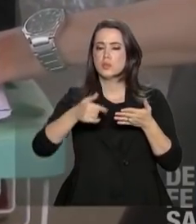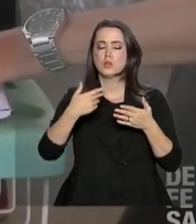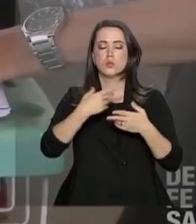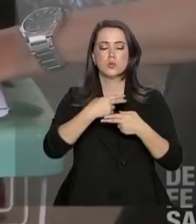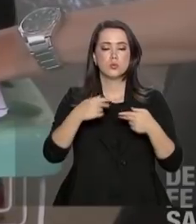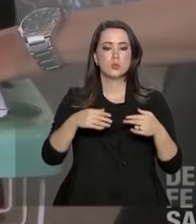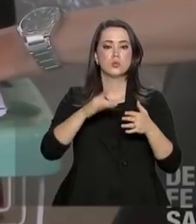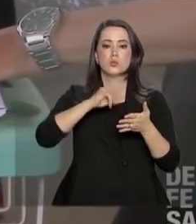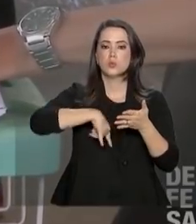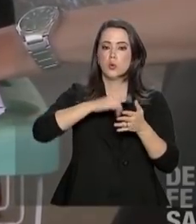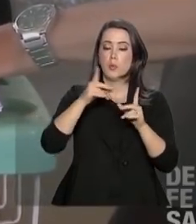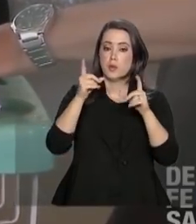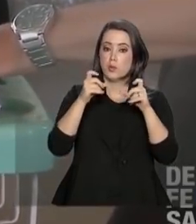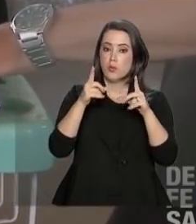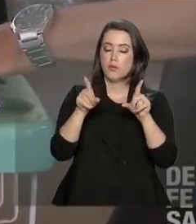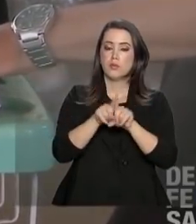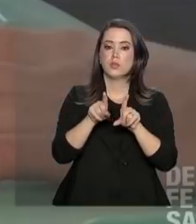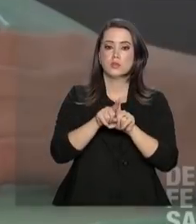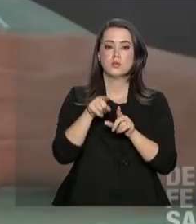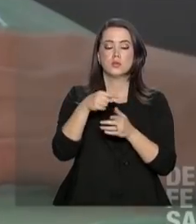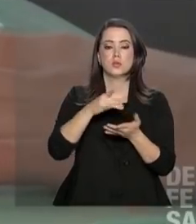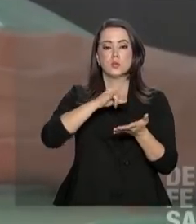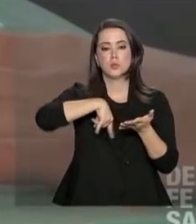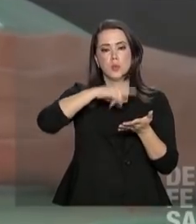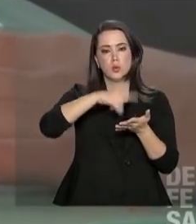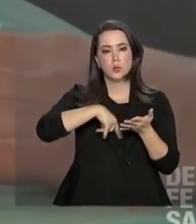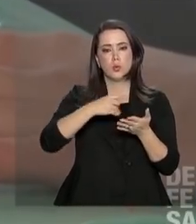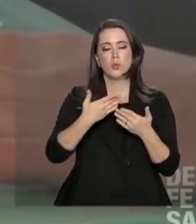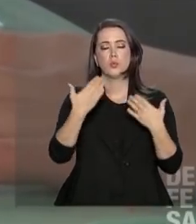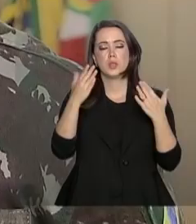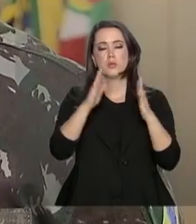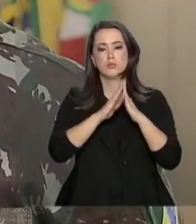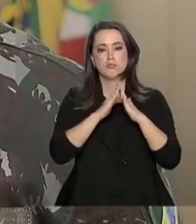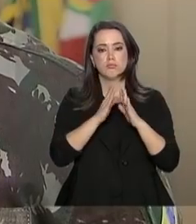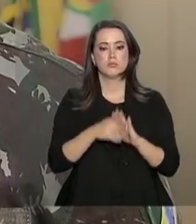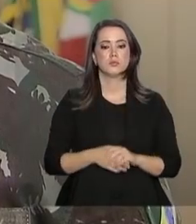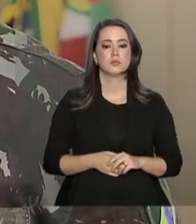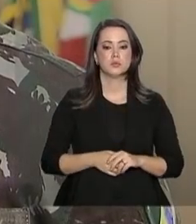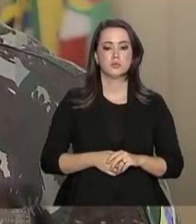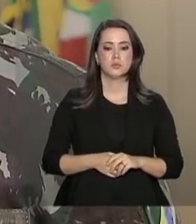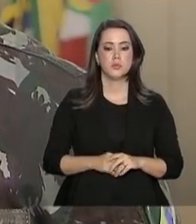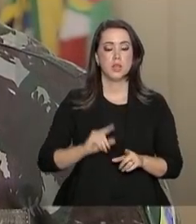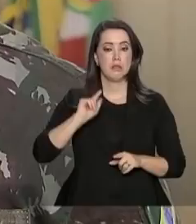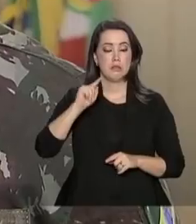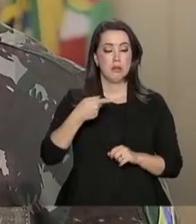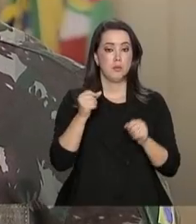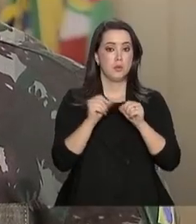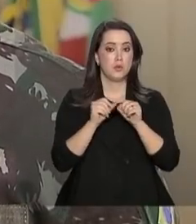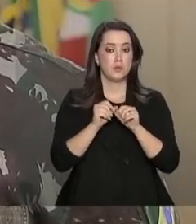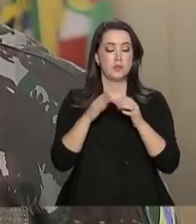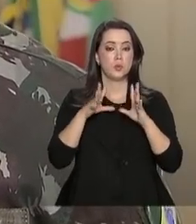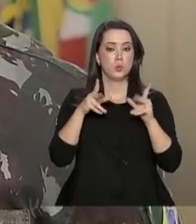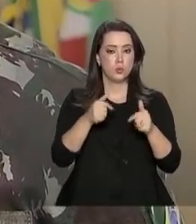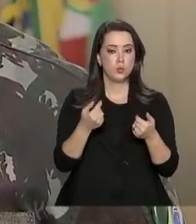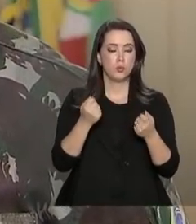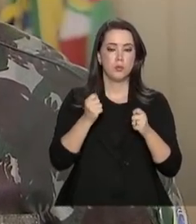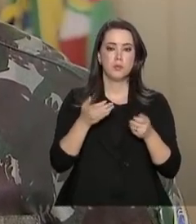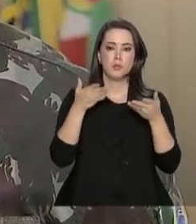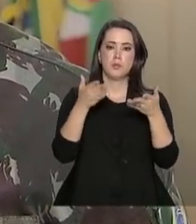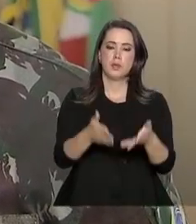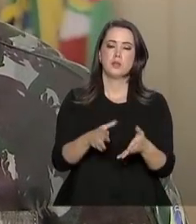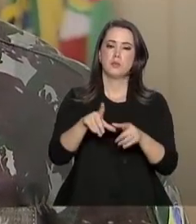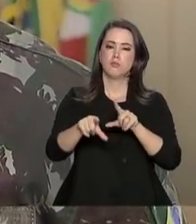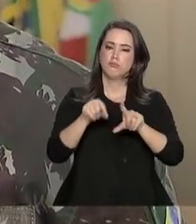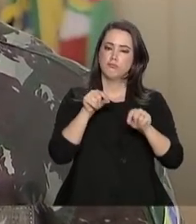documento com foto e ainda um comprovante de residência depois de realizado o seu alistamento ele vai participar de uma